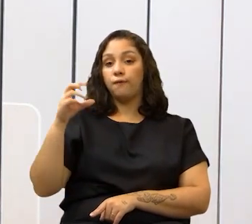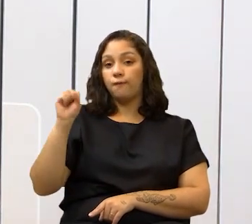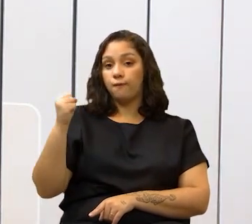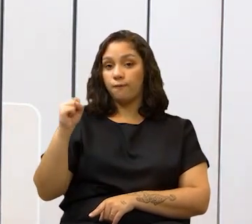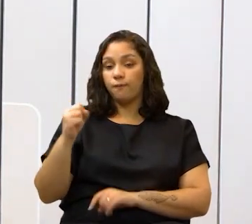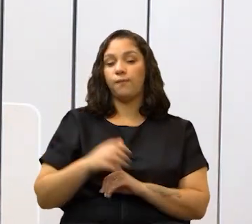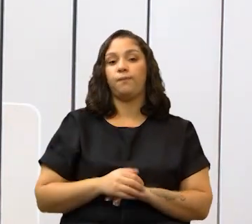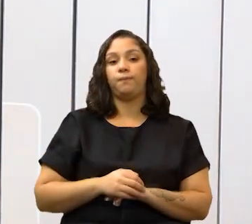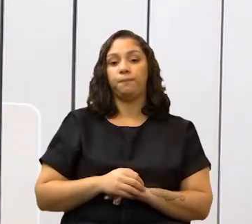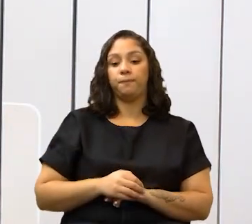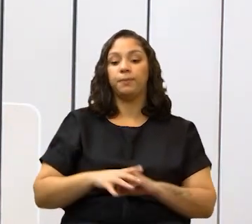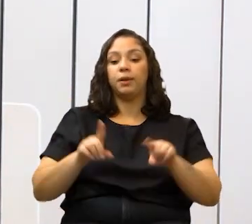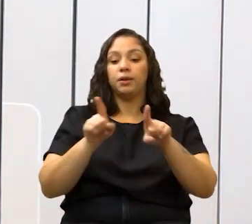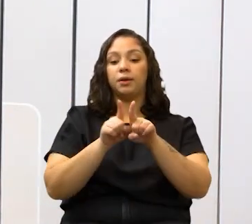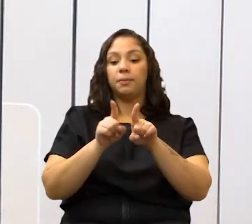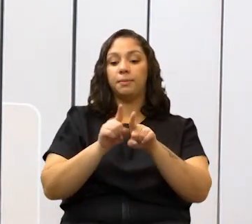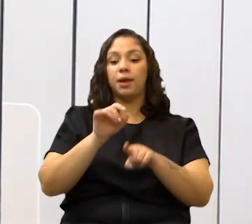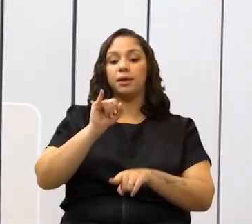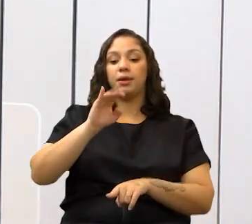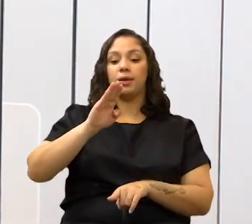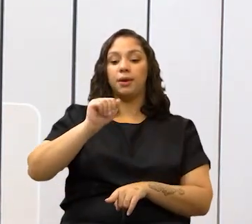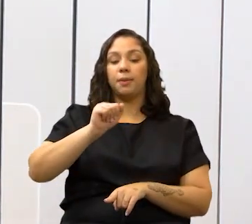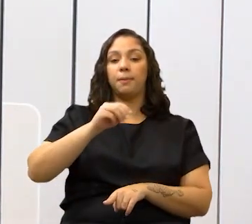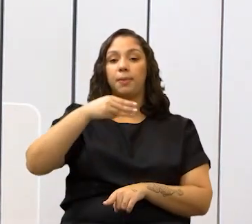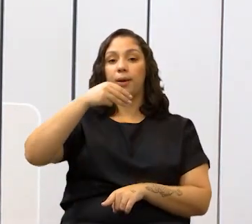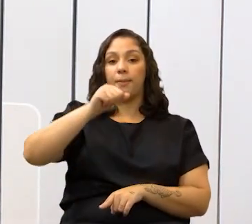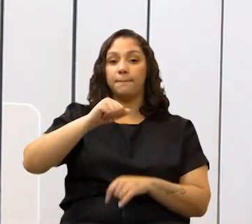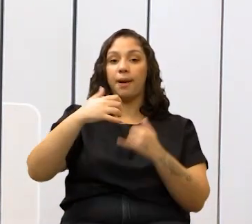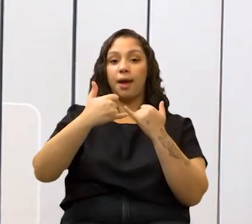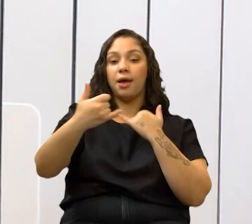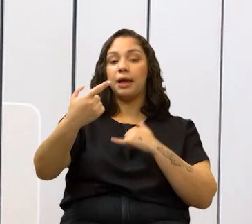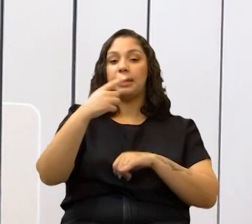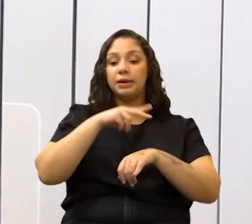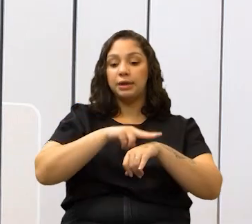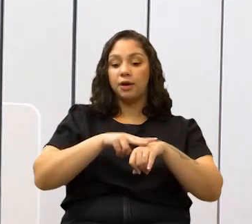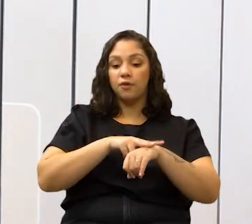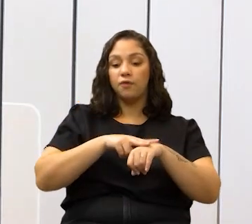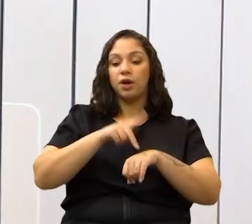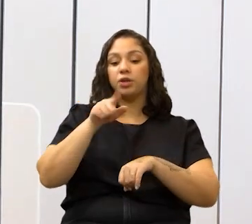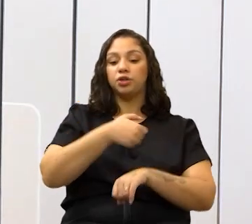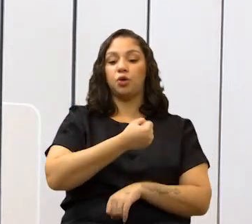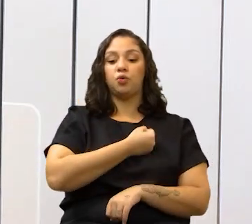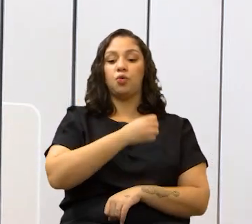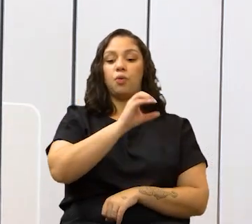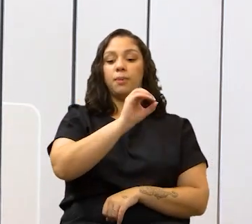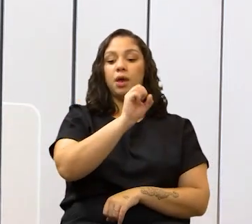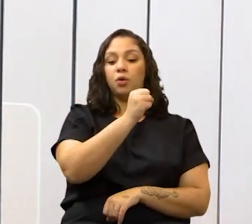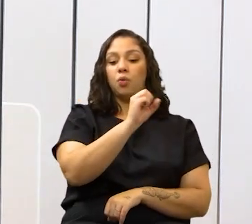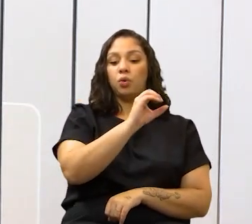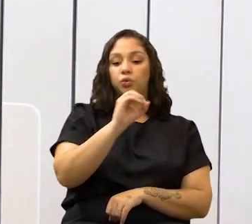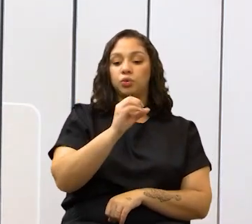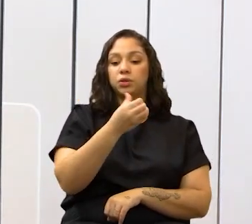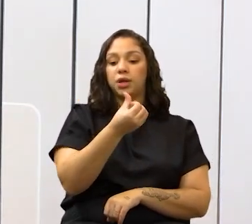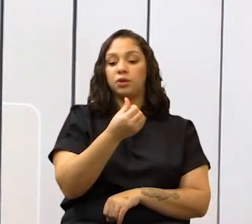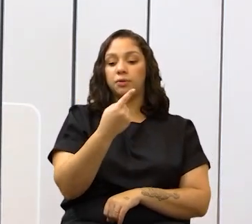6428. IBAMA Linha Verde no número 0800 61